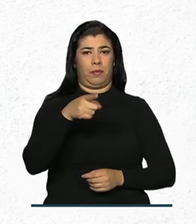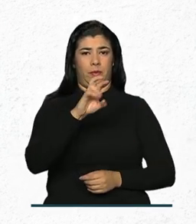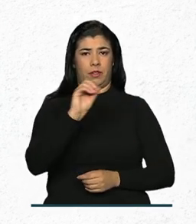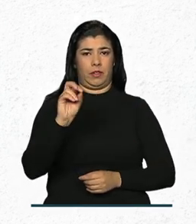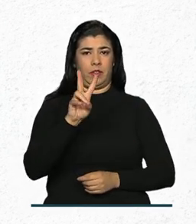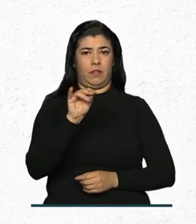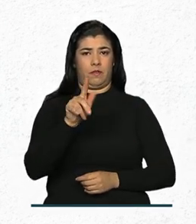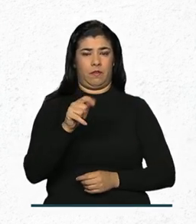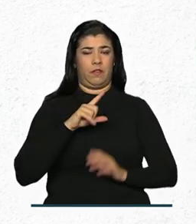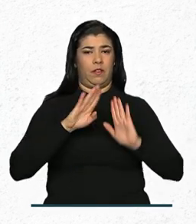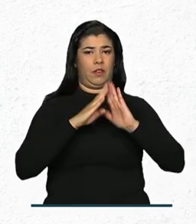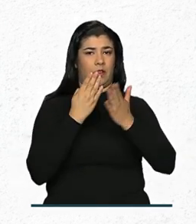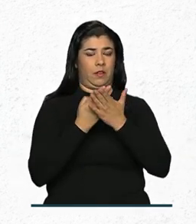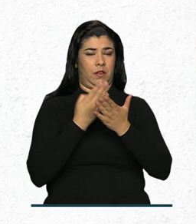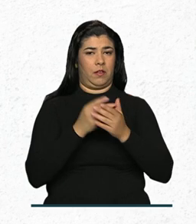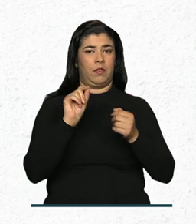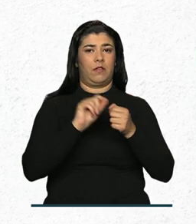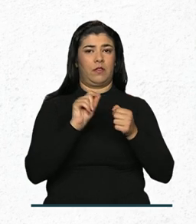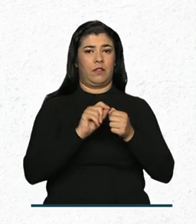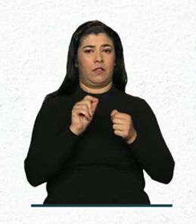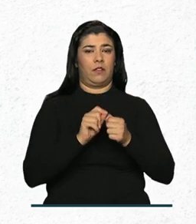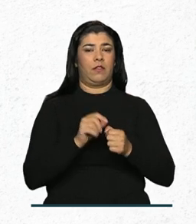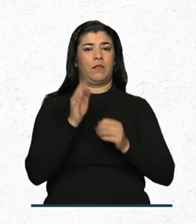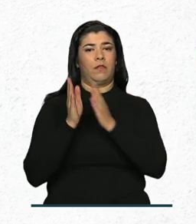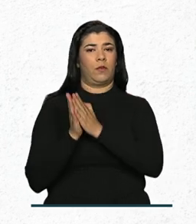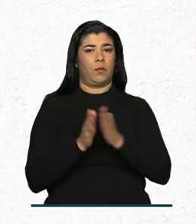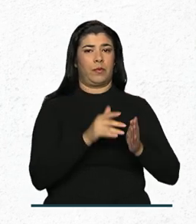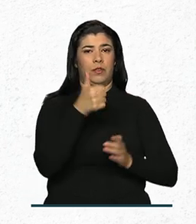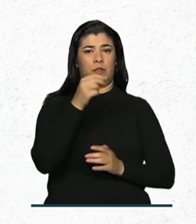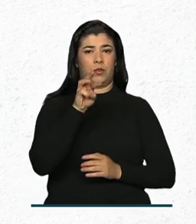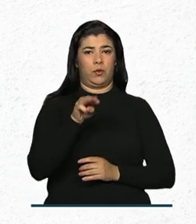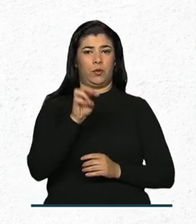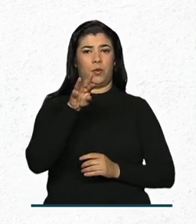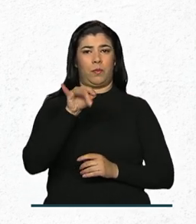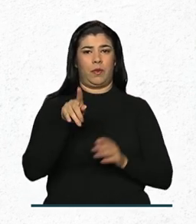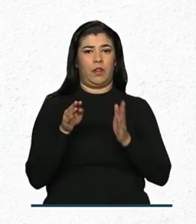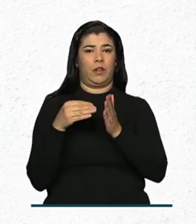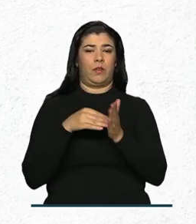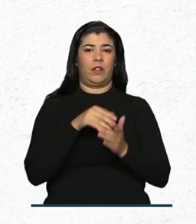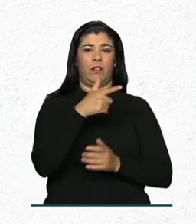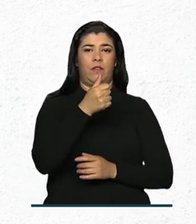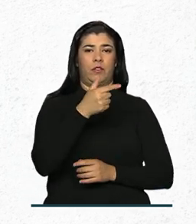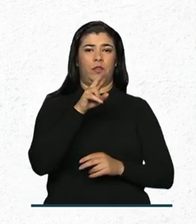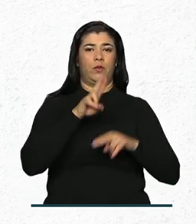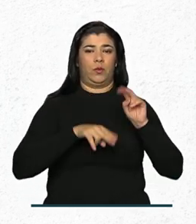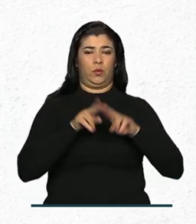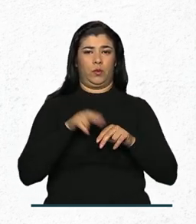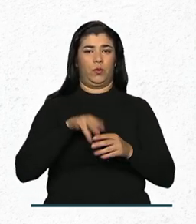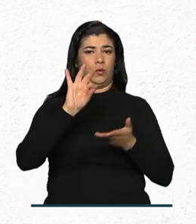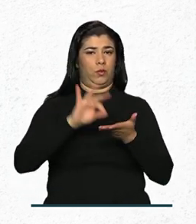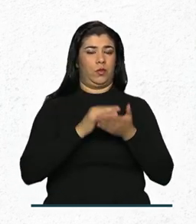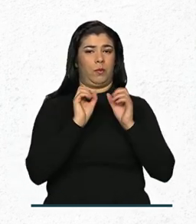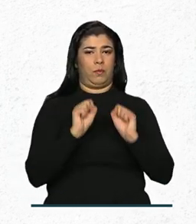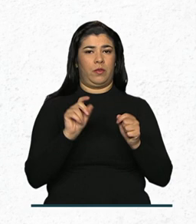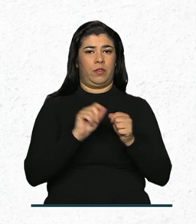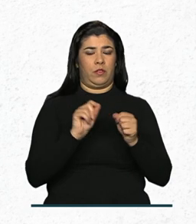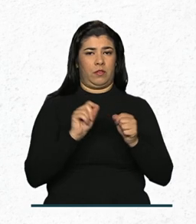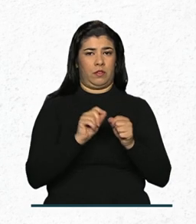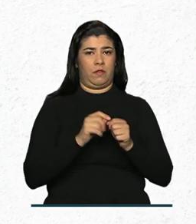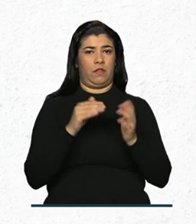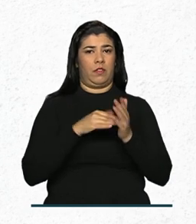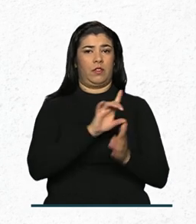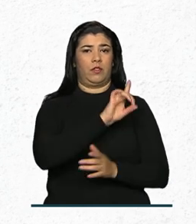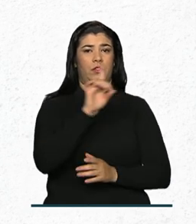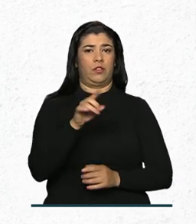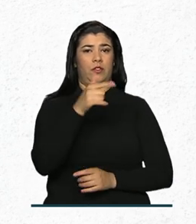vagas. As aulas serão realizadas no período de 18 de maio a 21 de junho. As inscrições podem ser feitas até o